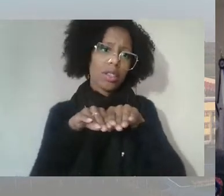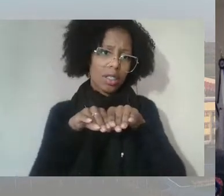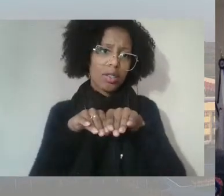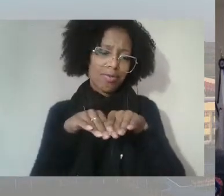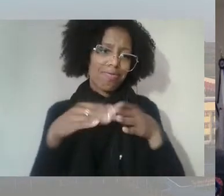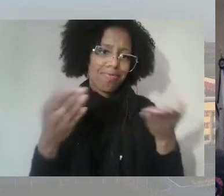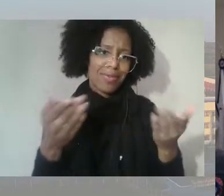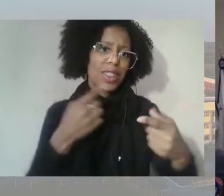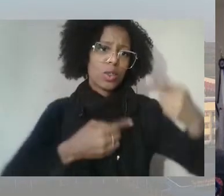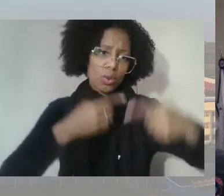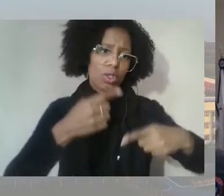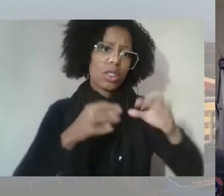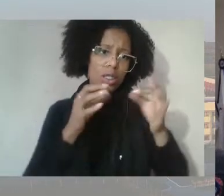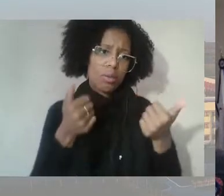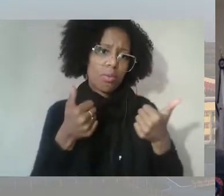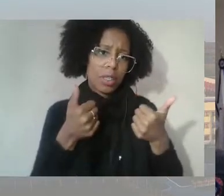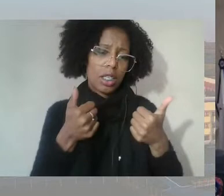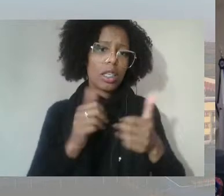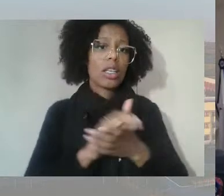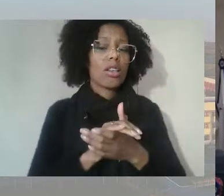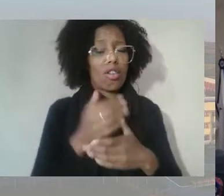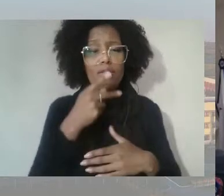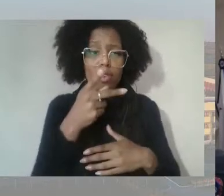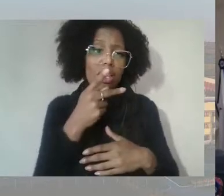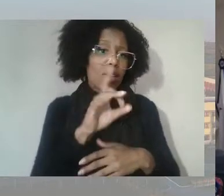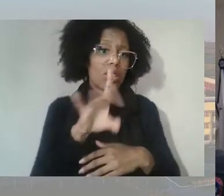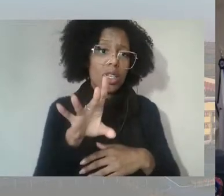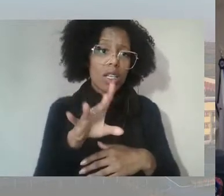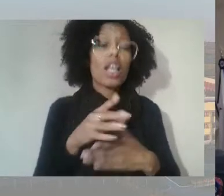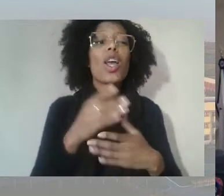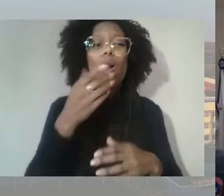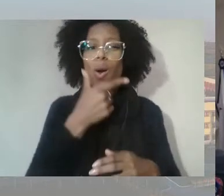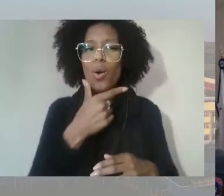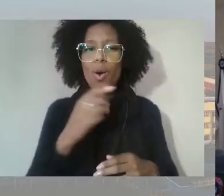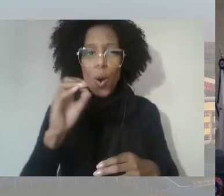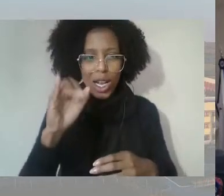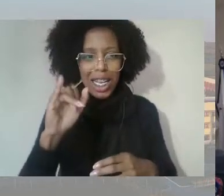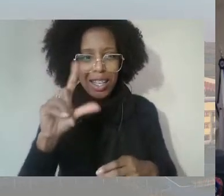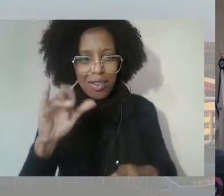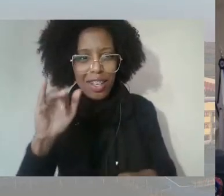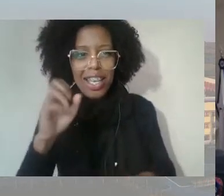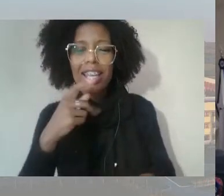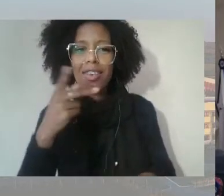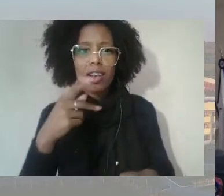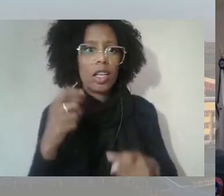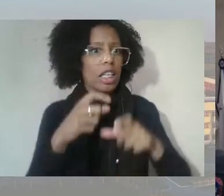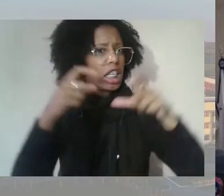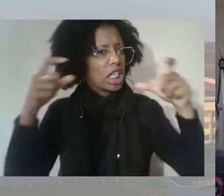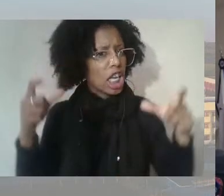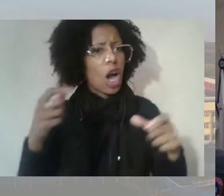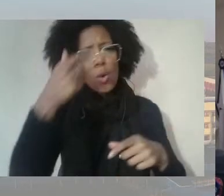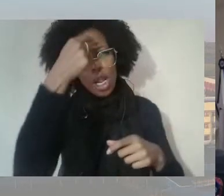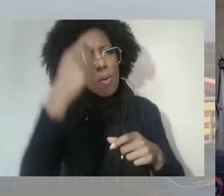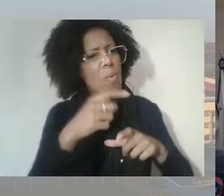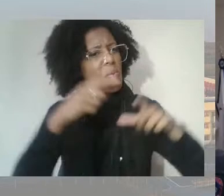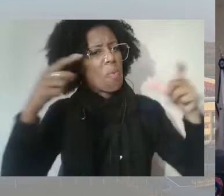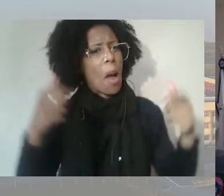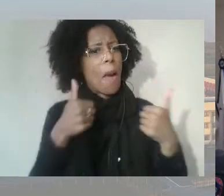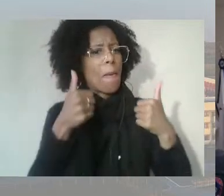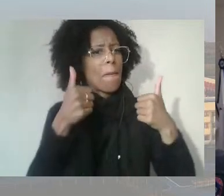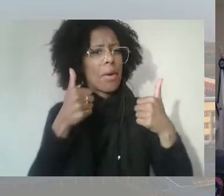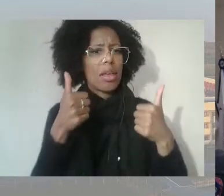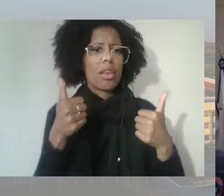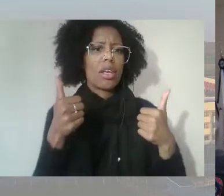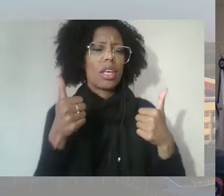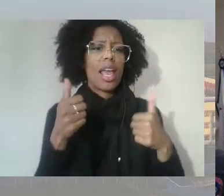discussão. Então, eu queria falar isso. Oliveira Silveira é gigante. A Unipampa é gigante, a ADAF é gigante e,